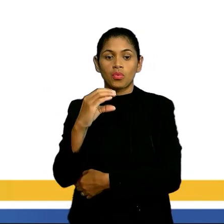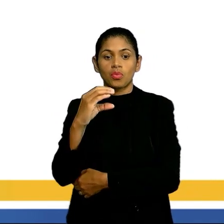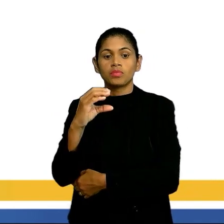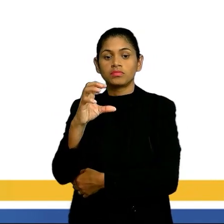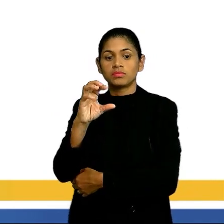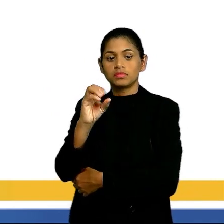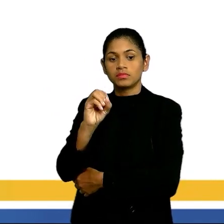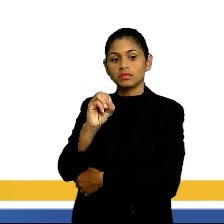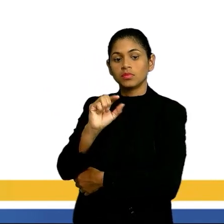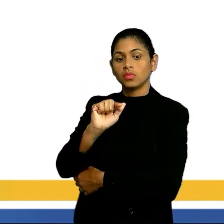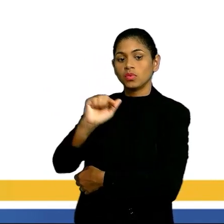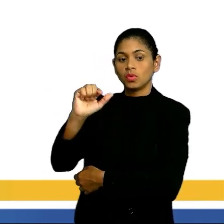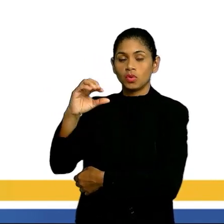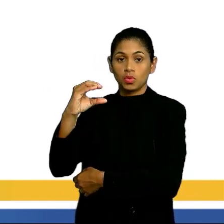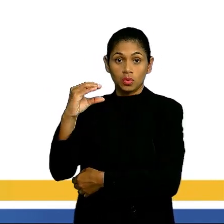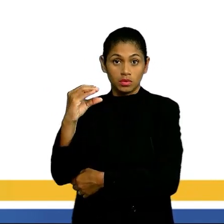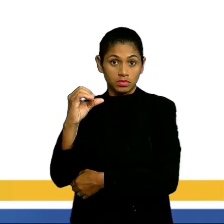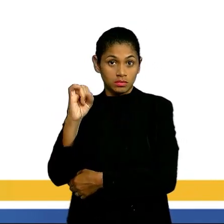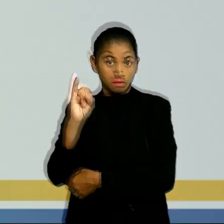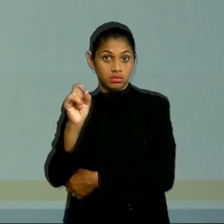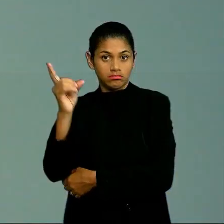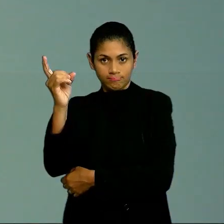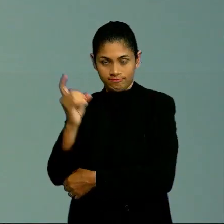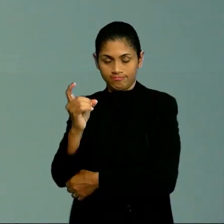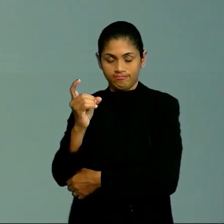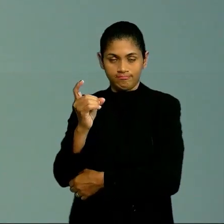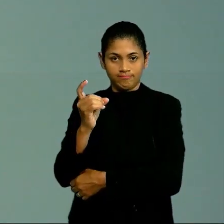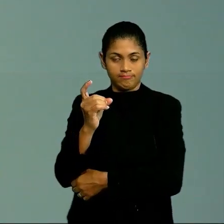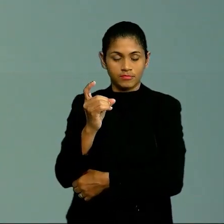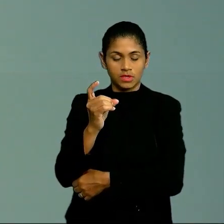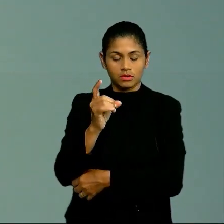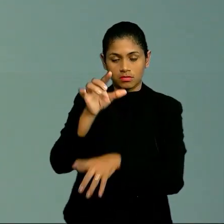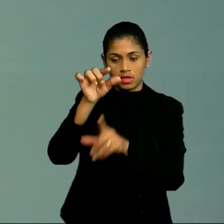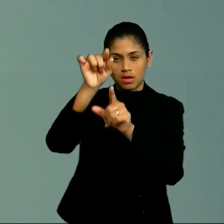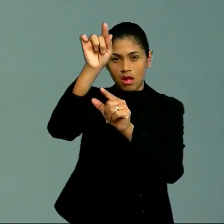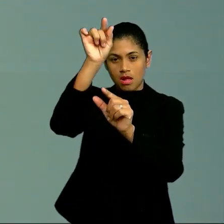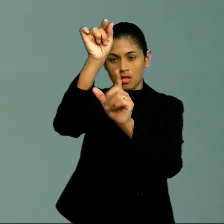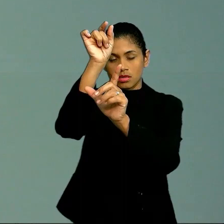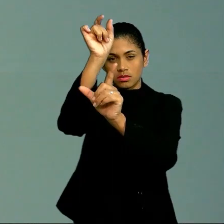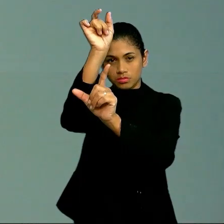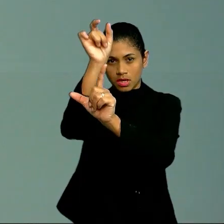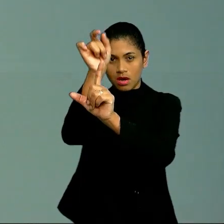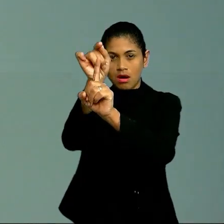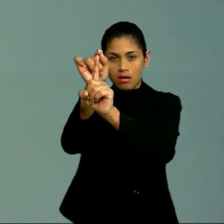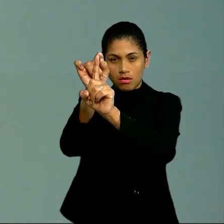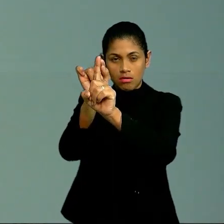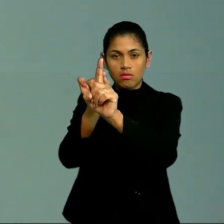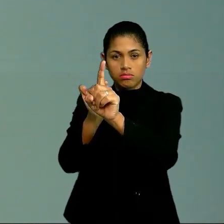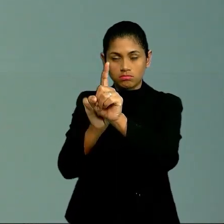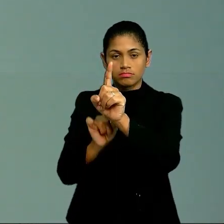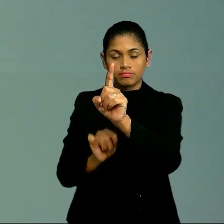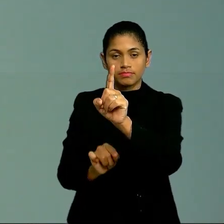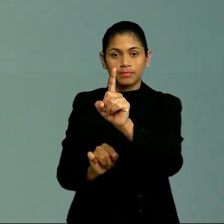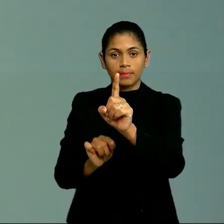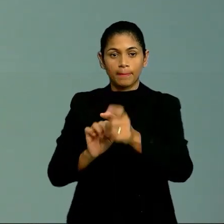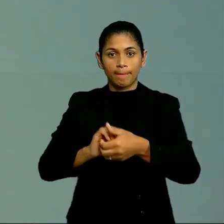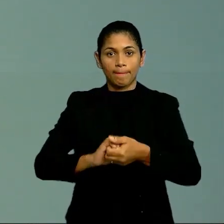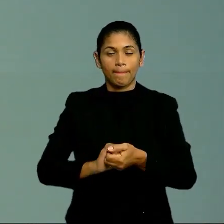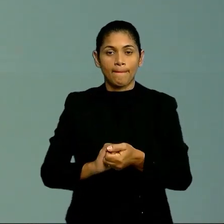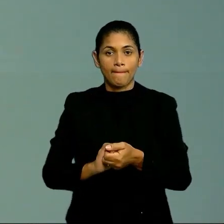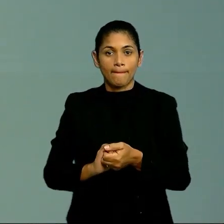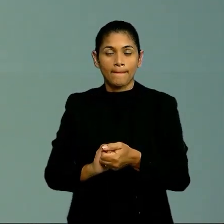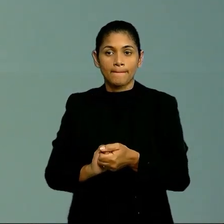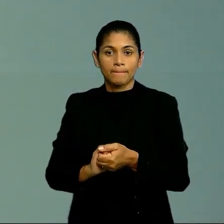que segue a coluna vertebral, tá? Inclusive, segundo essas evidências, ele atrofiou.